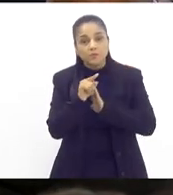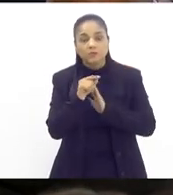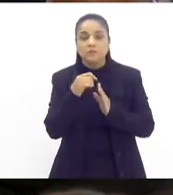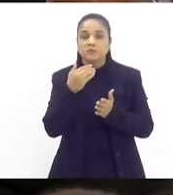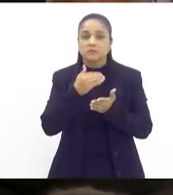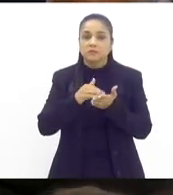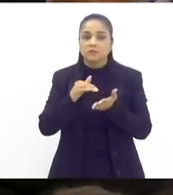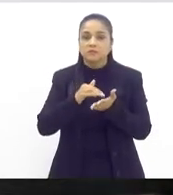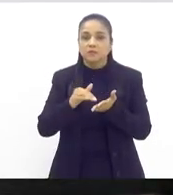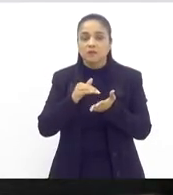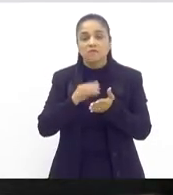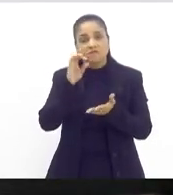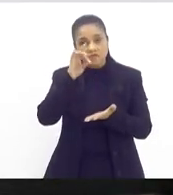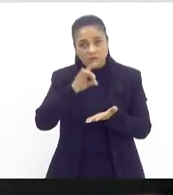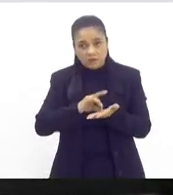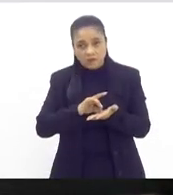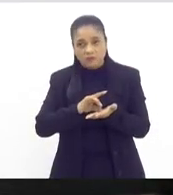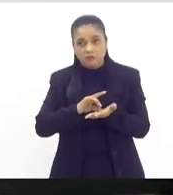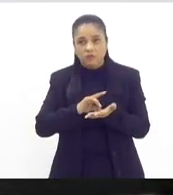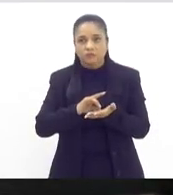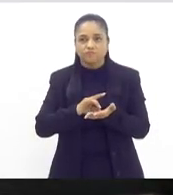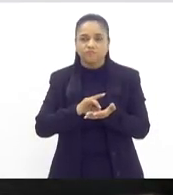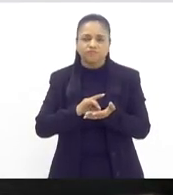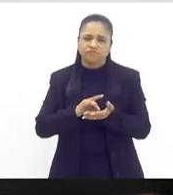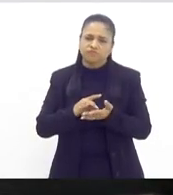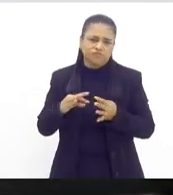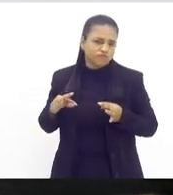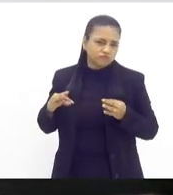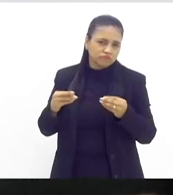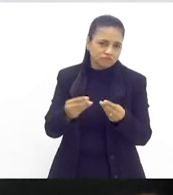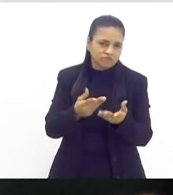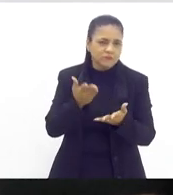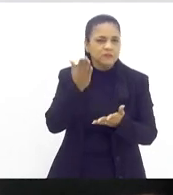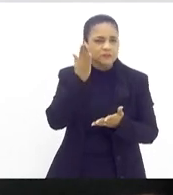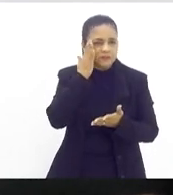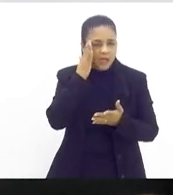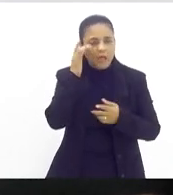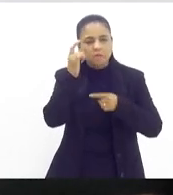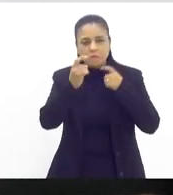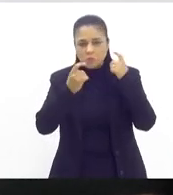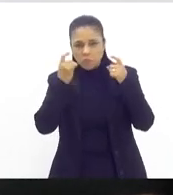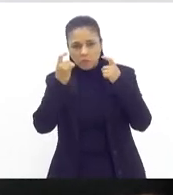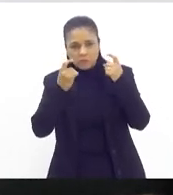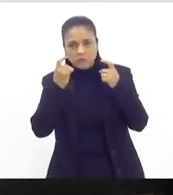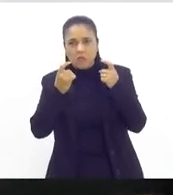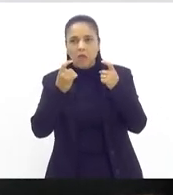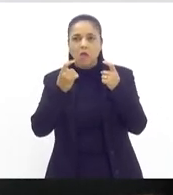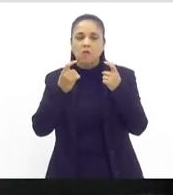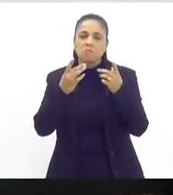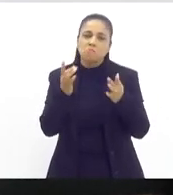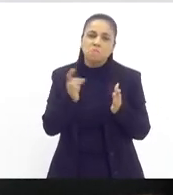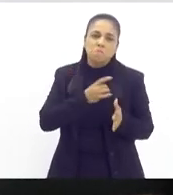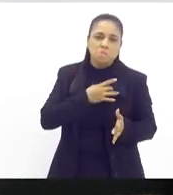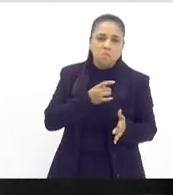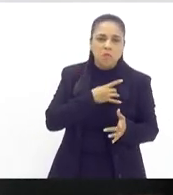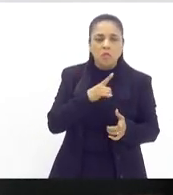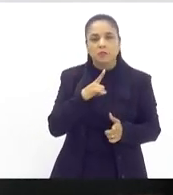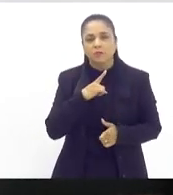Secretário, na verdade, a gente... Todo mundo aqui, obviamente, tem alguma preocupação, tem algum medo, algum receio do que